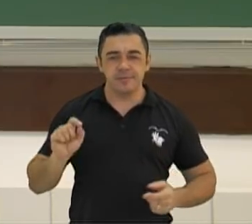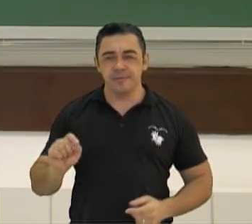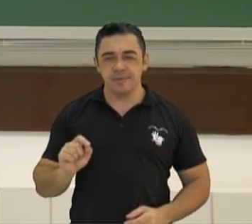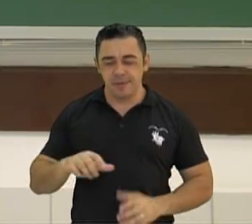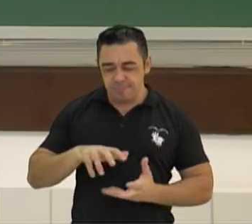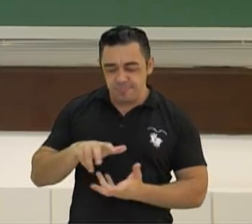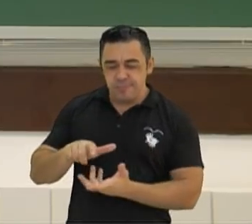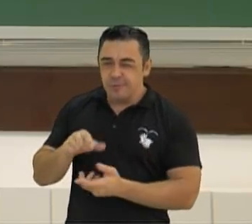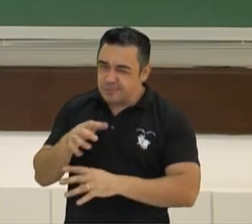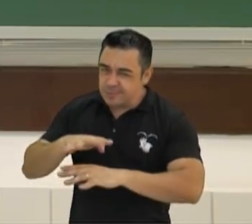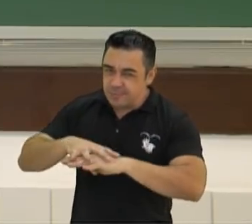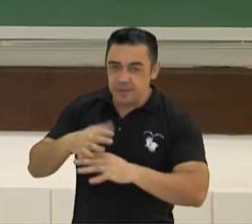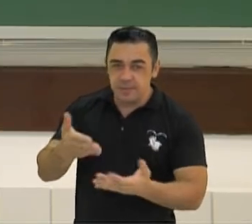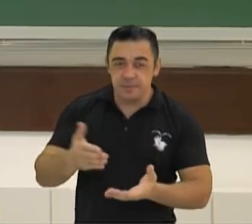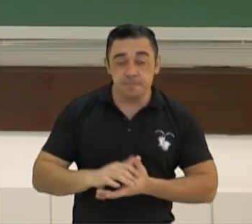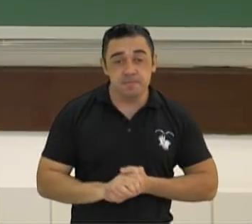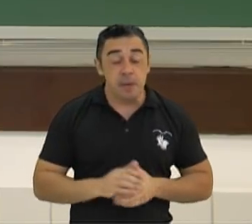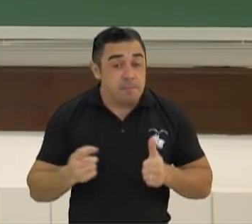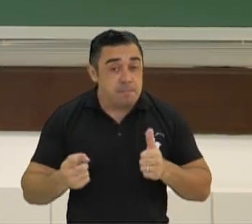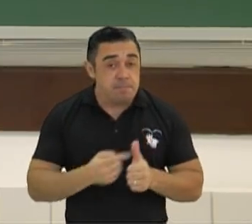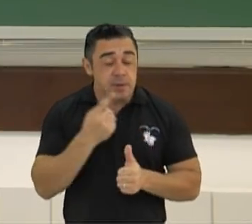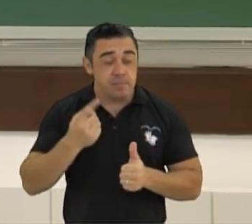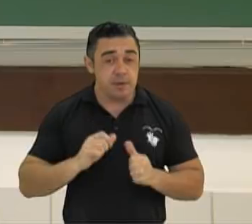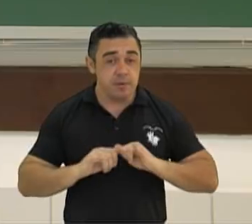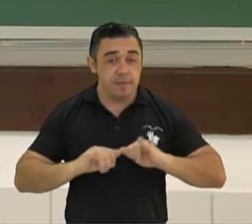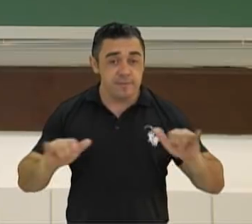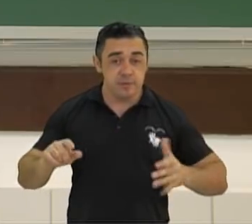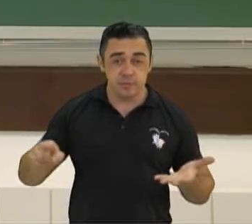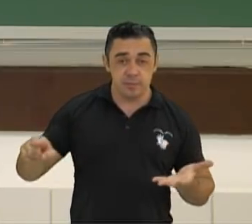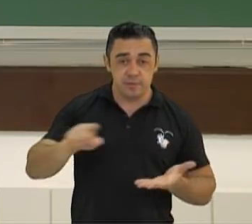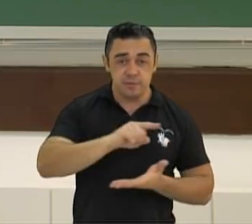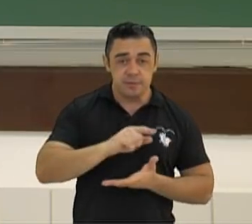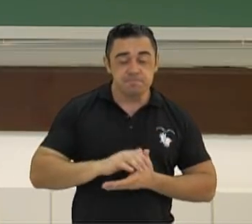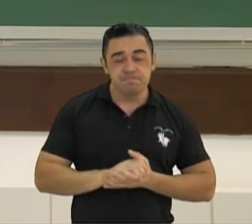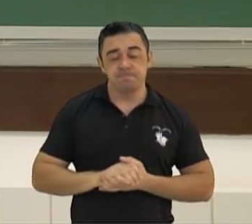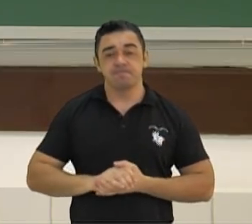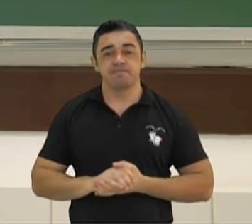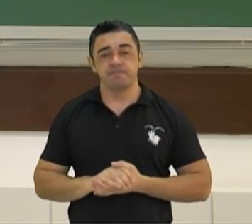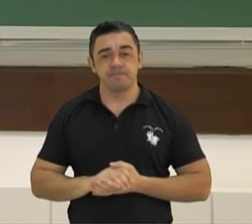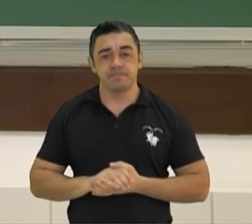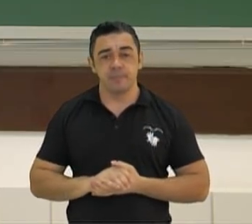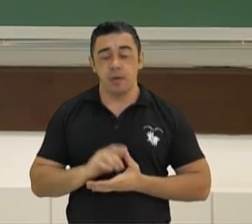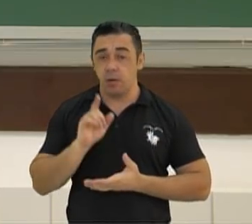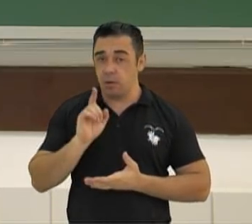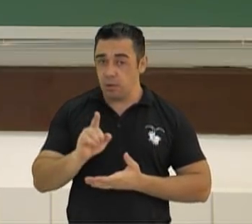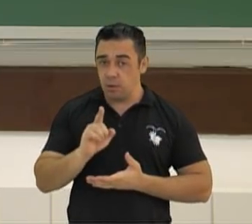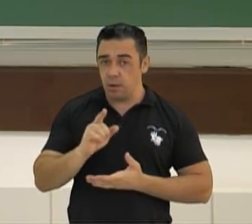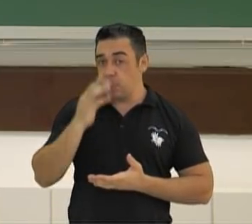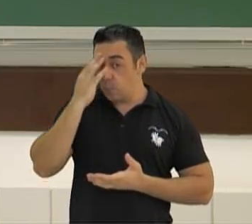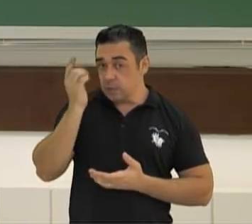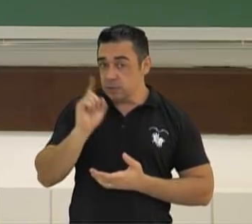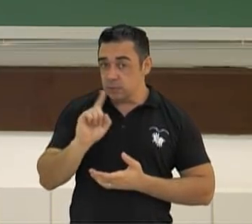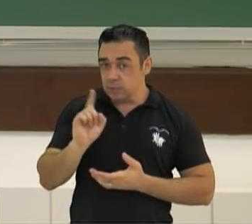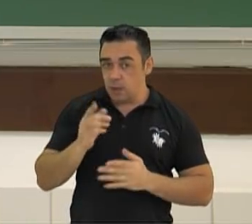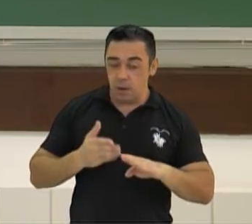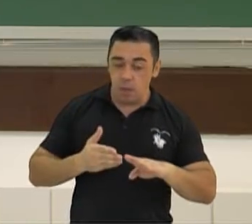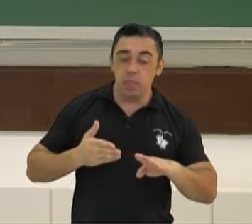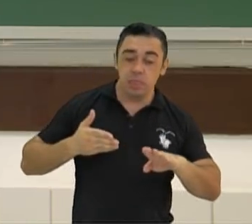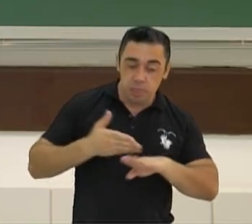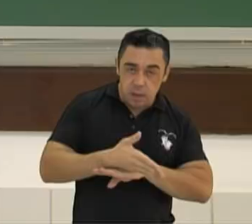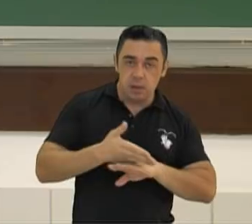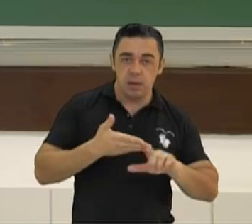hein? Primeiramente, alguns lembretes para vocês, tá? Não esqueçam, vocês têm que acessar o